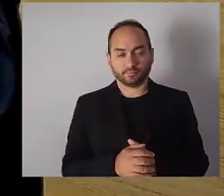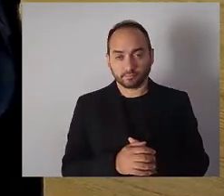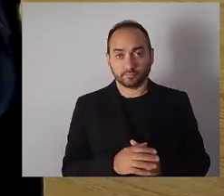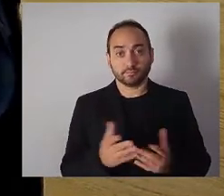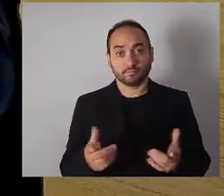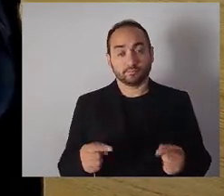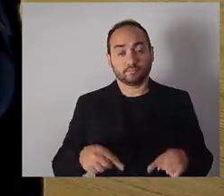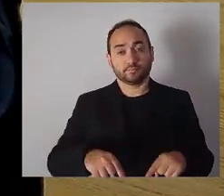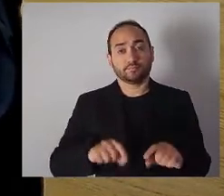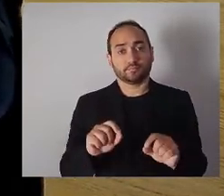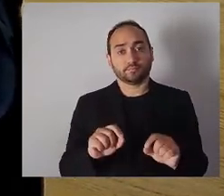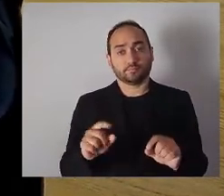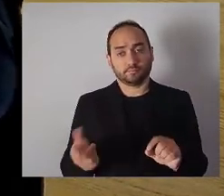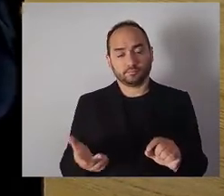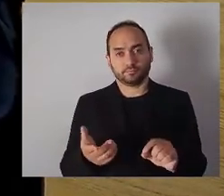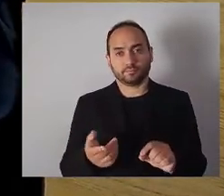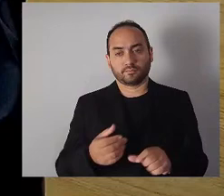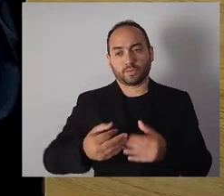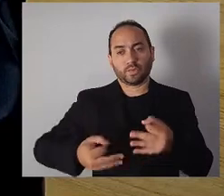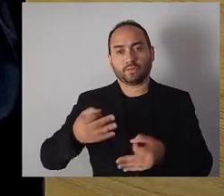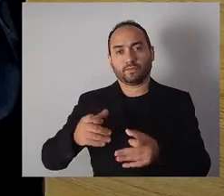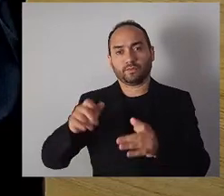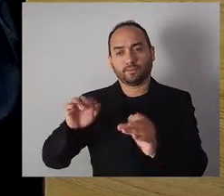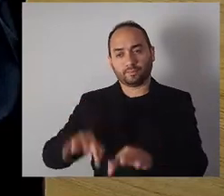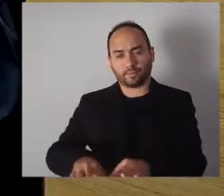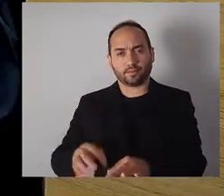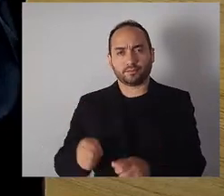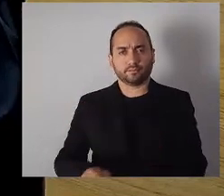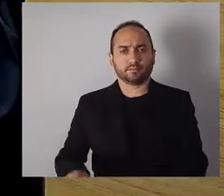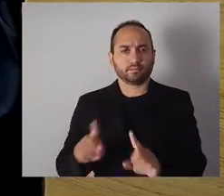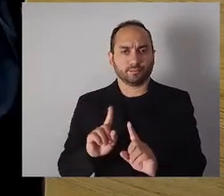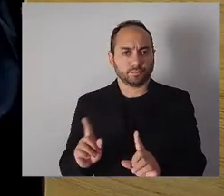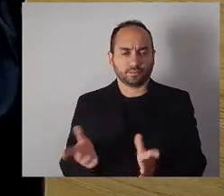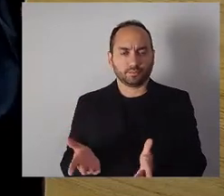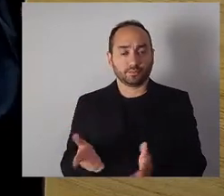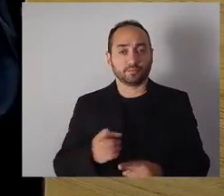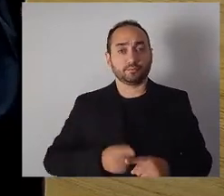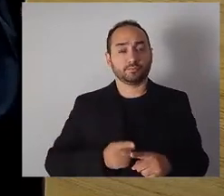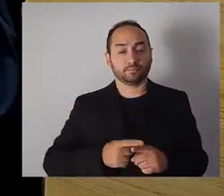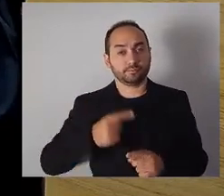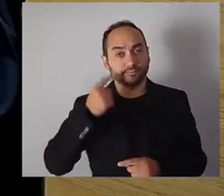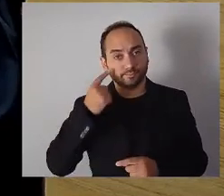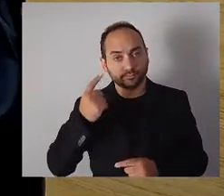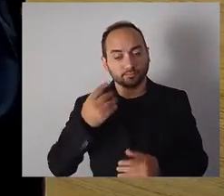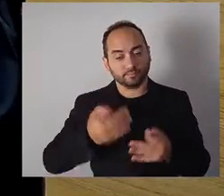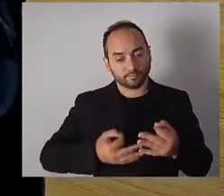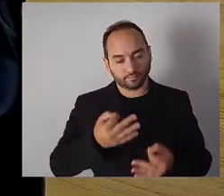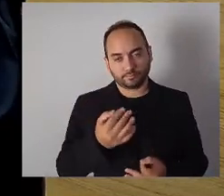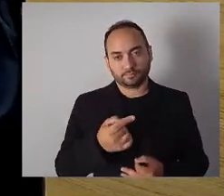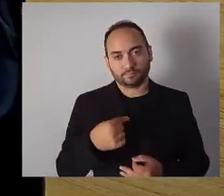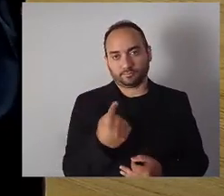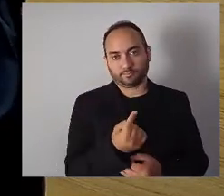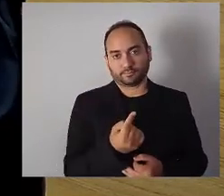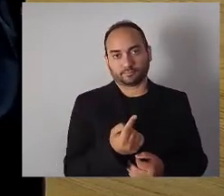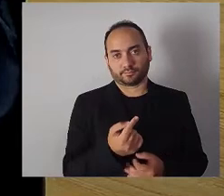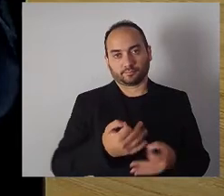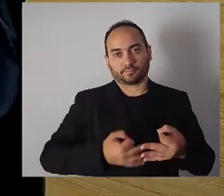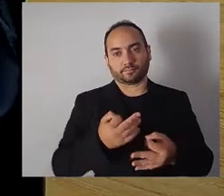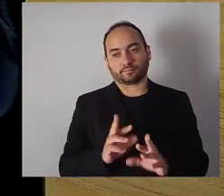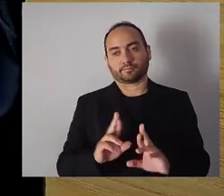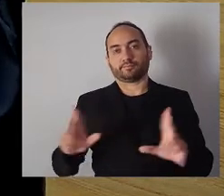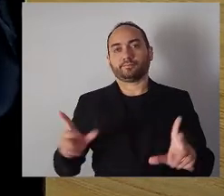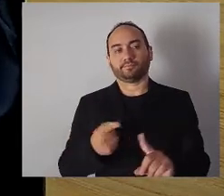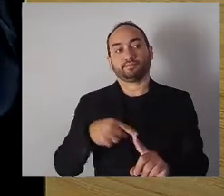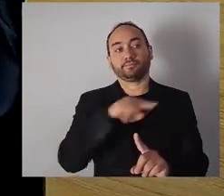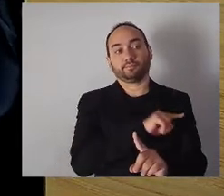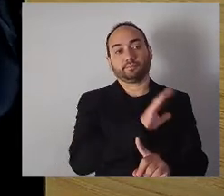utilidade alguma em se julgar o mérito novamente, porque creio que o tribunal não poderia julgar de maneira diversa